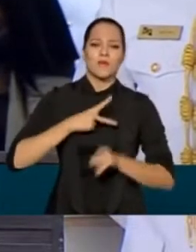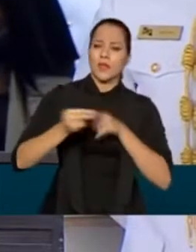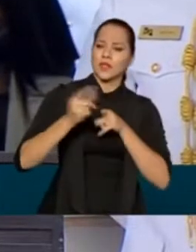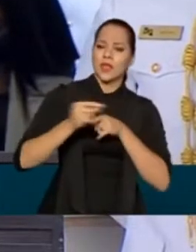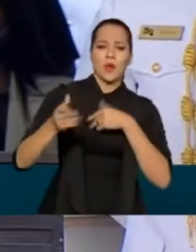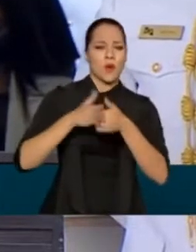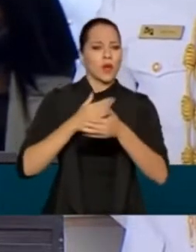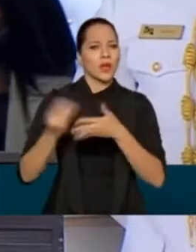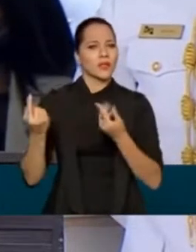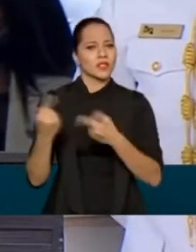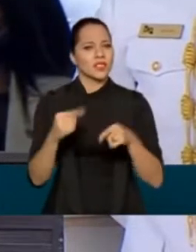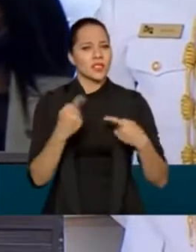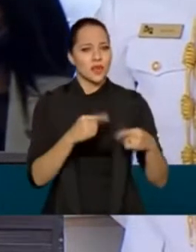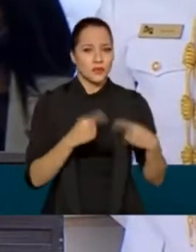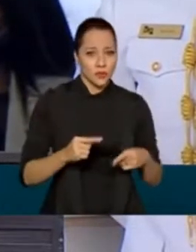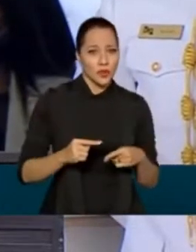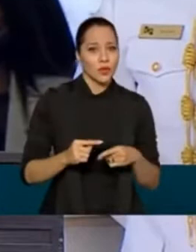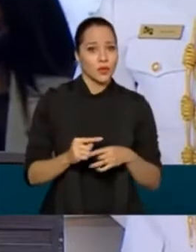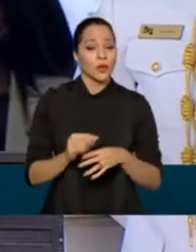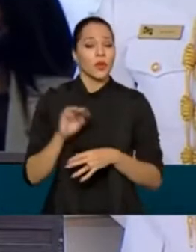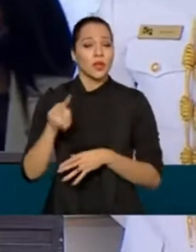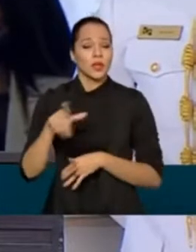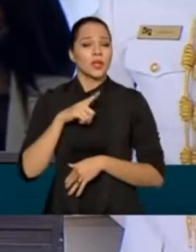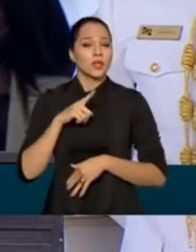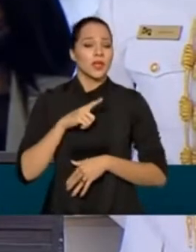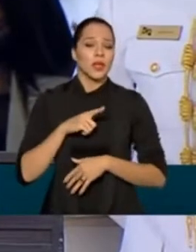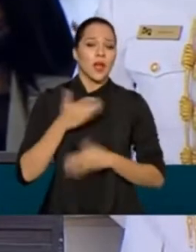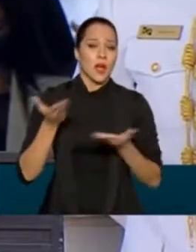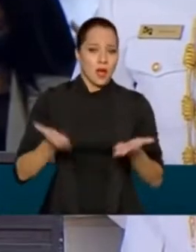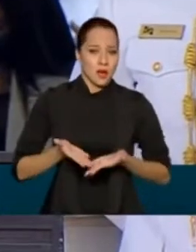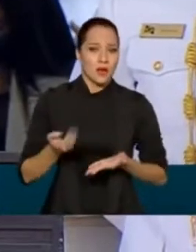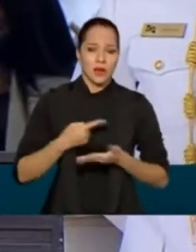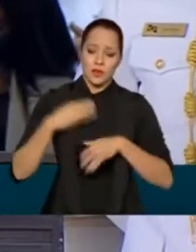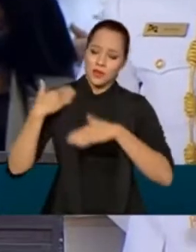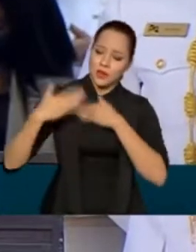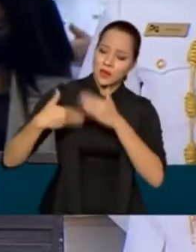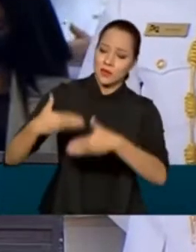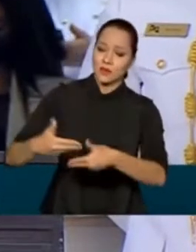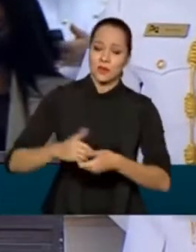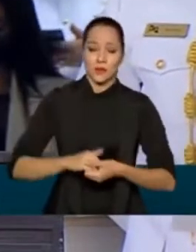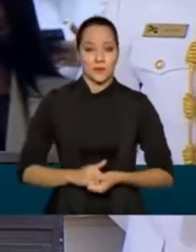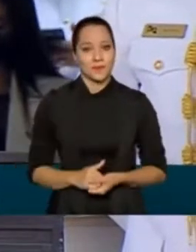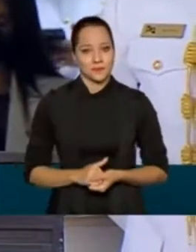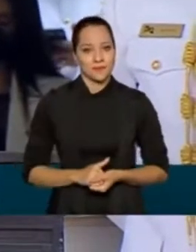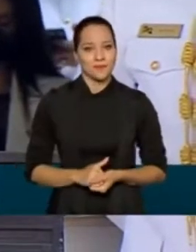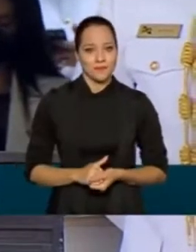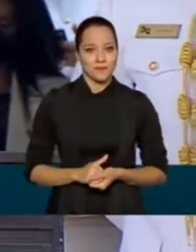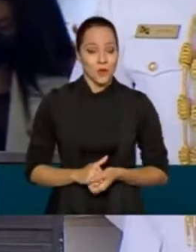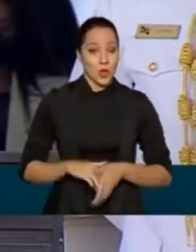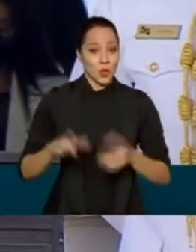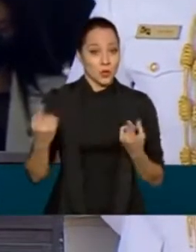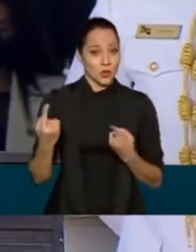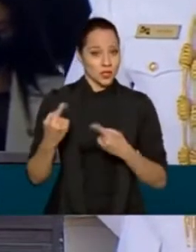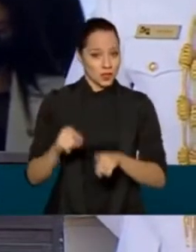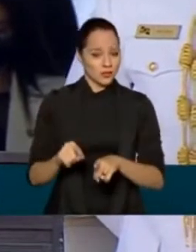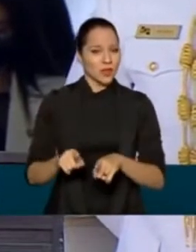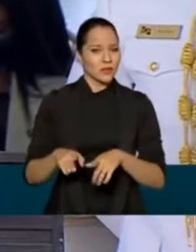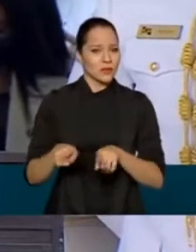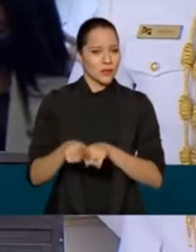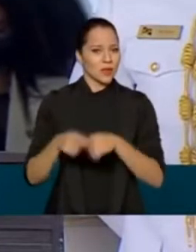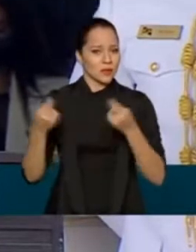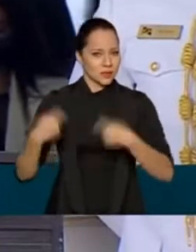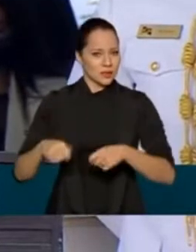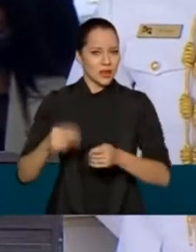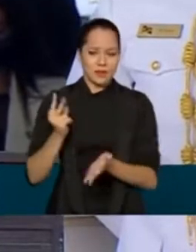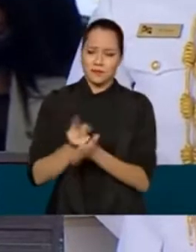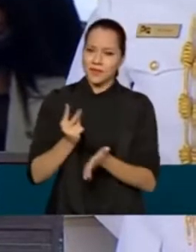os obstáculos e adversidades que venham a se interpor à nossa trajetória. Como os desafios e necessidades